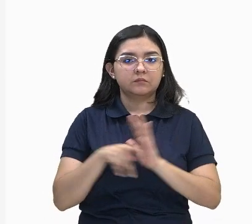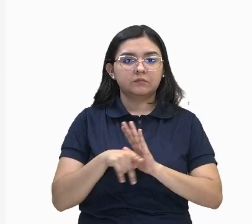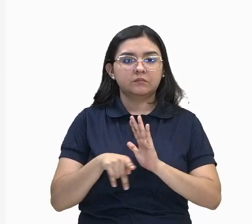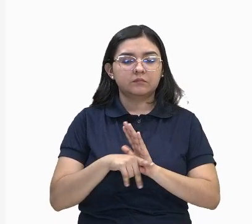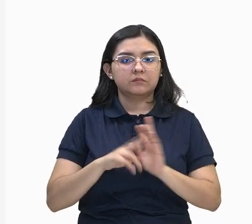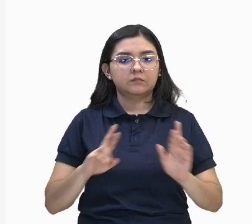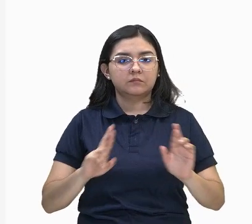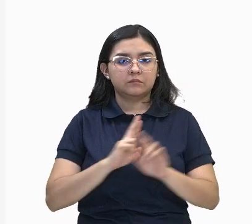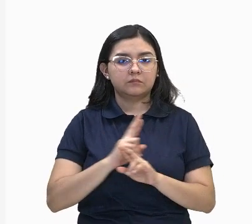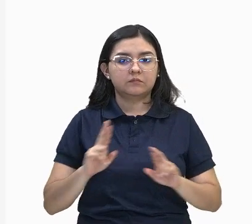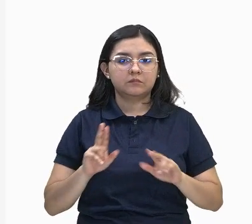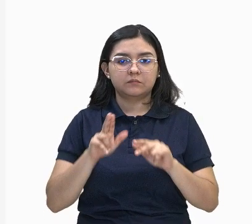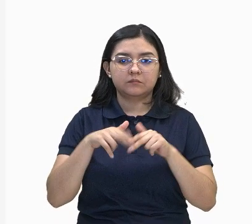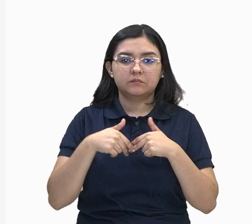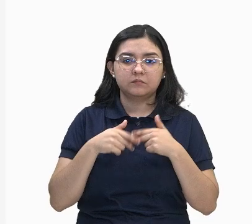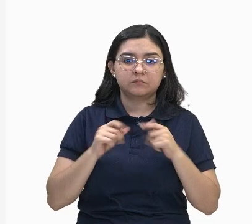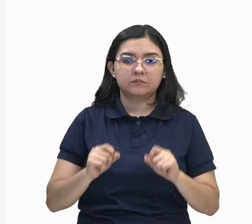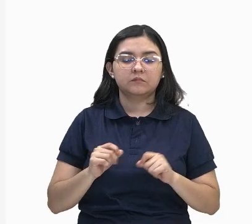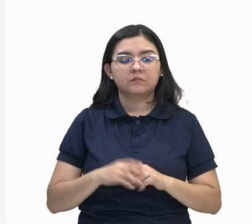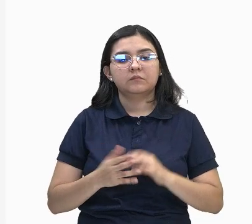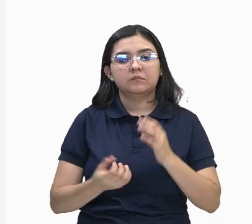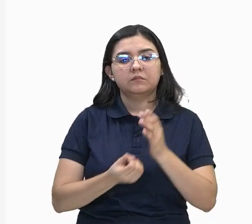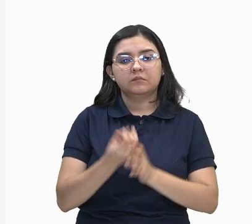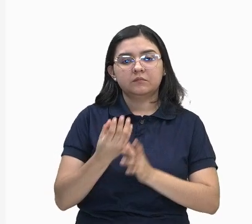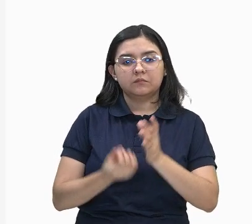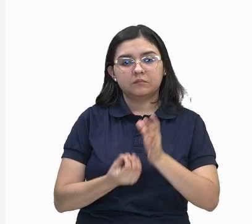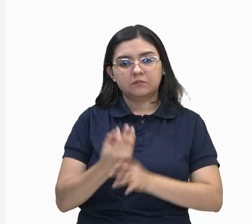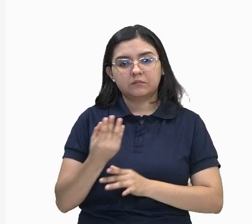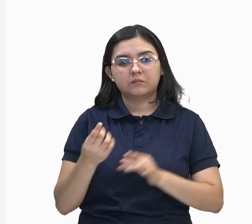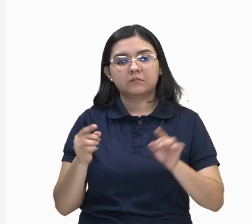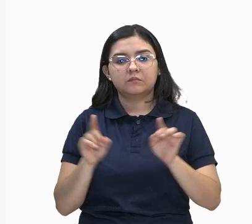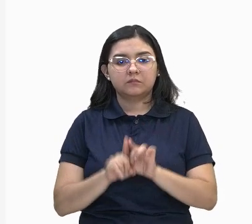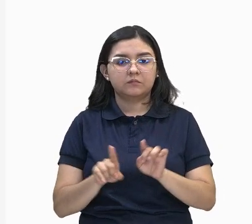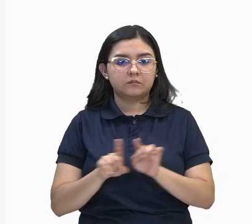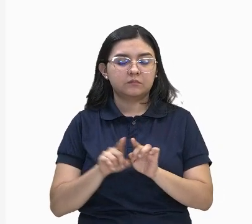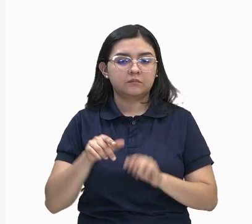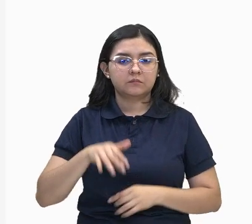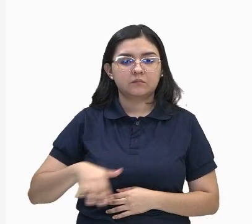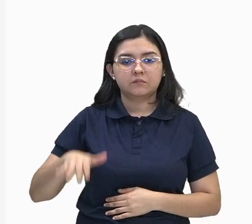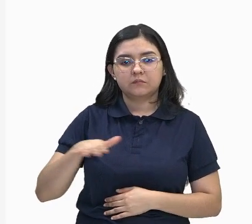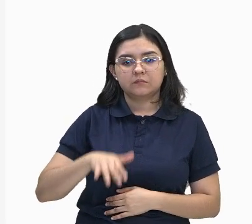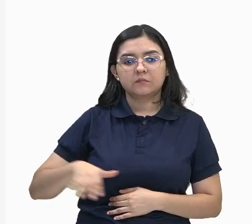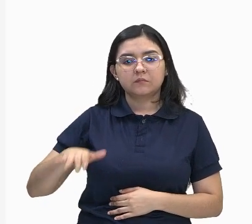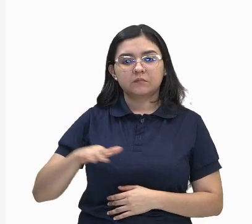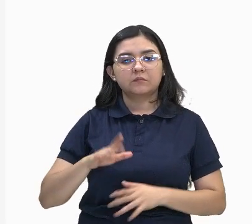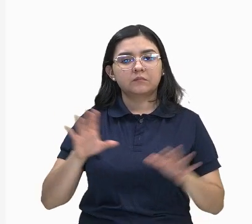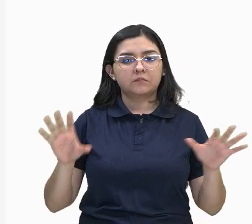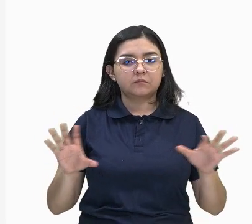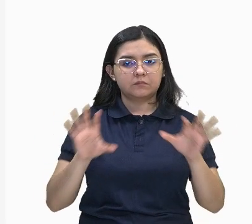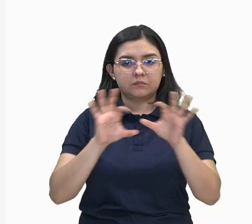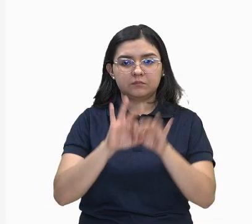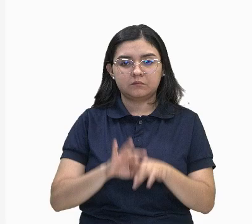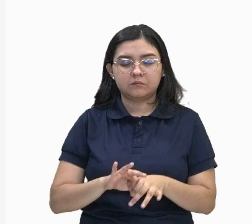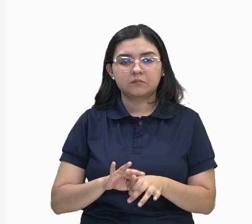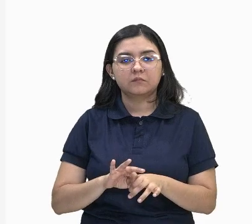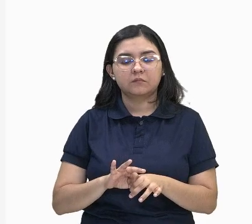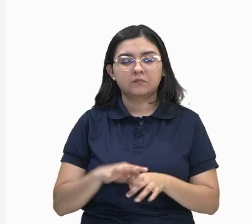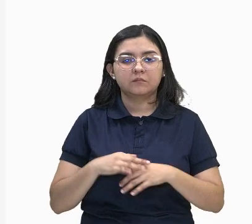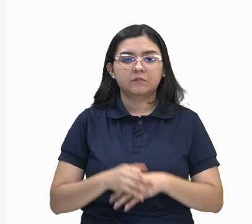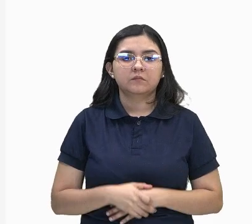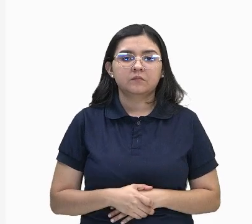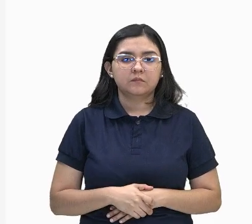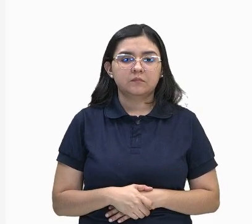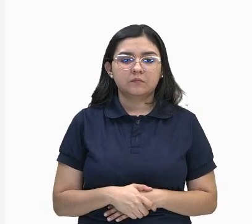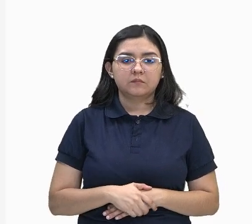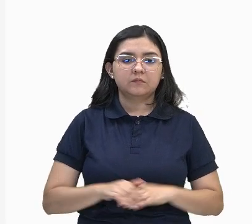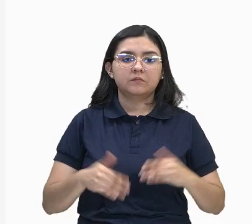relação. Portanto, produção e o meio ambiente estão intrinsecamente ligados